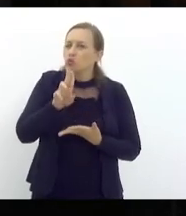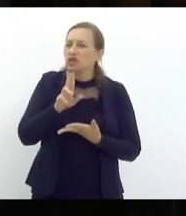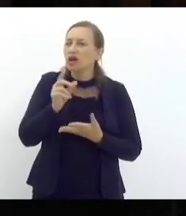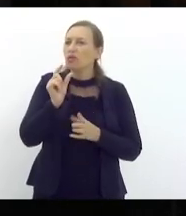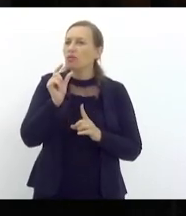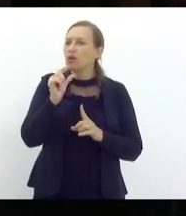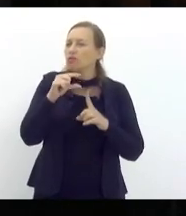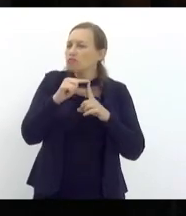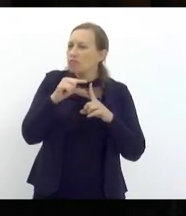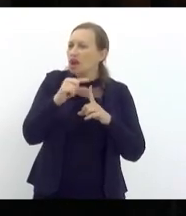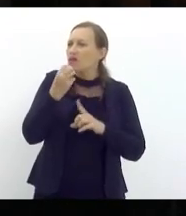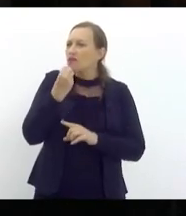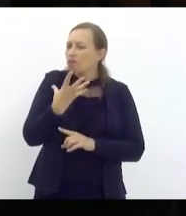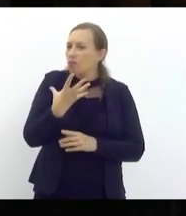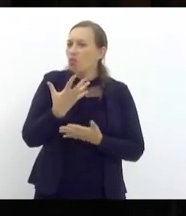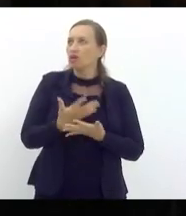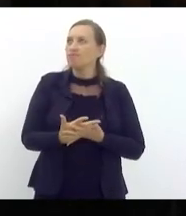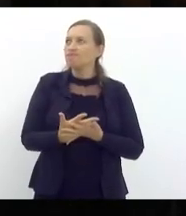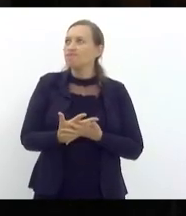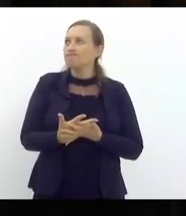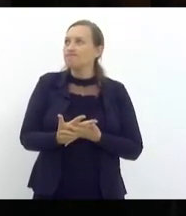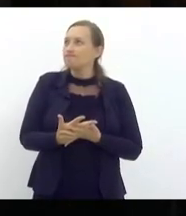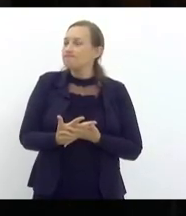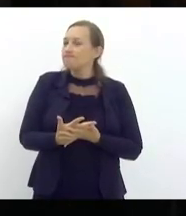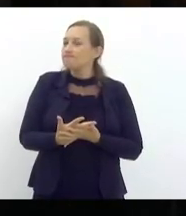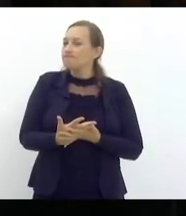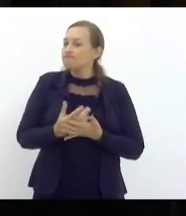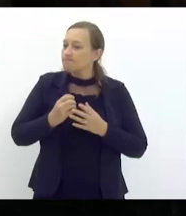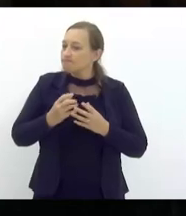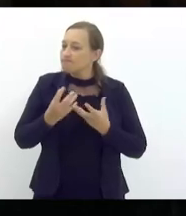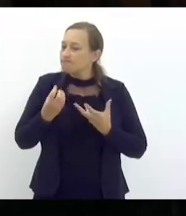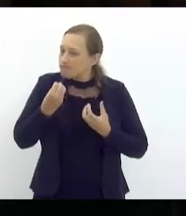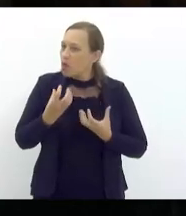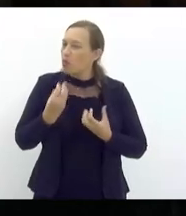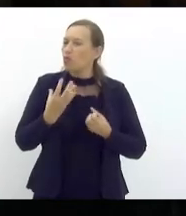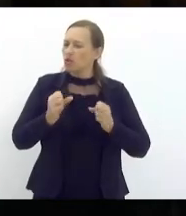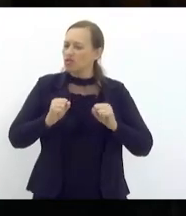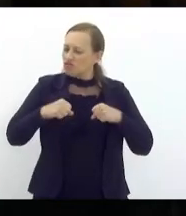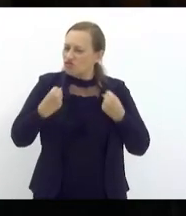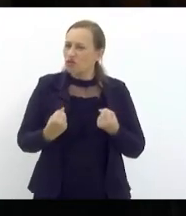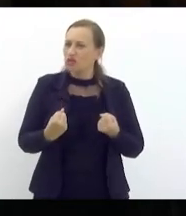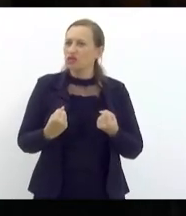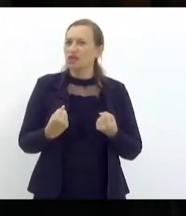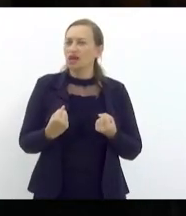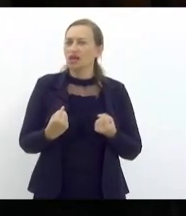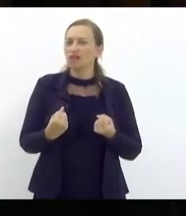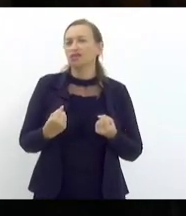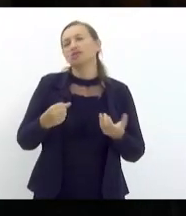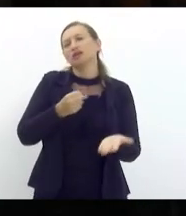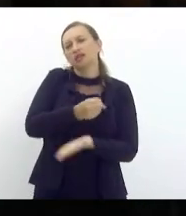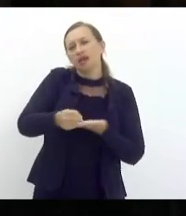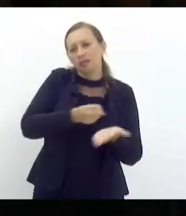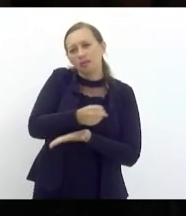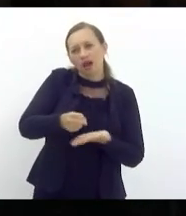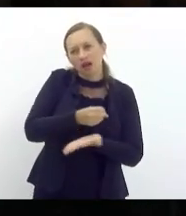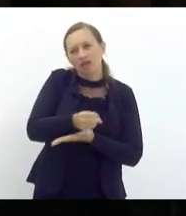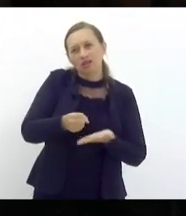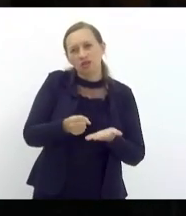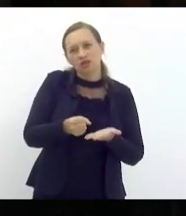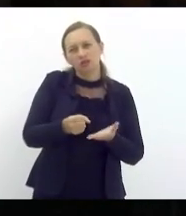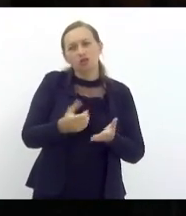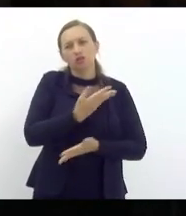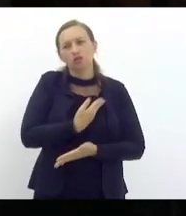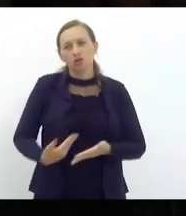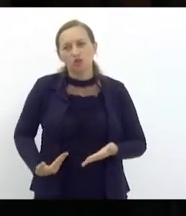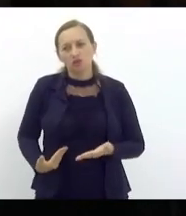que muito consistente que nós tivemos aqui da minoria contra a maioria da base do governo com a base de oposição